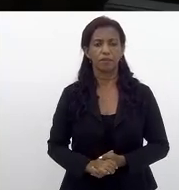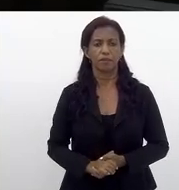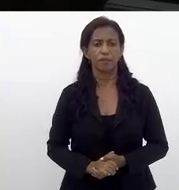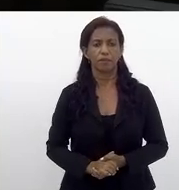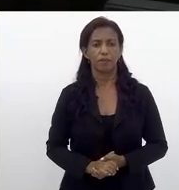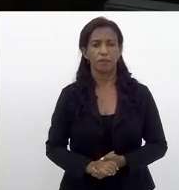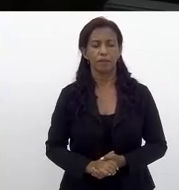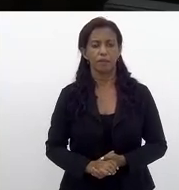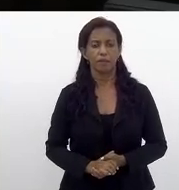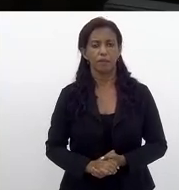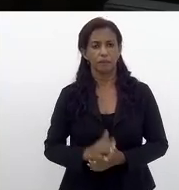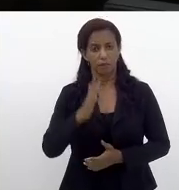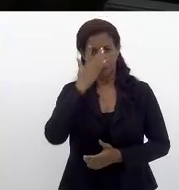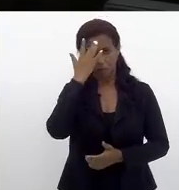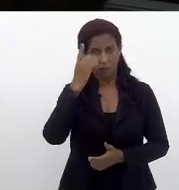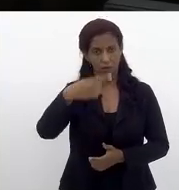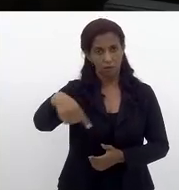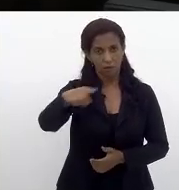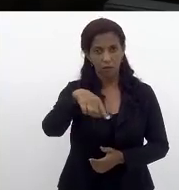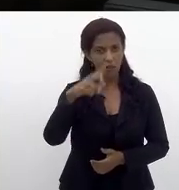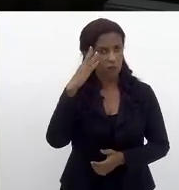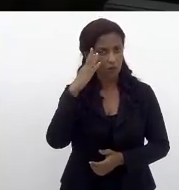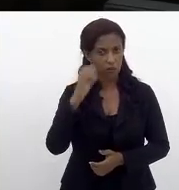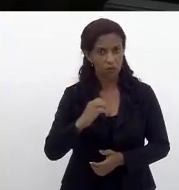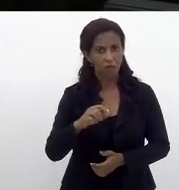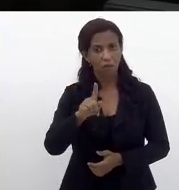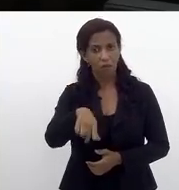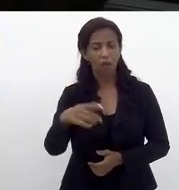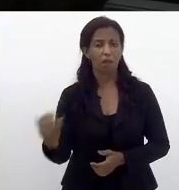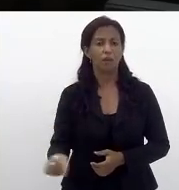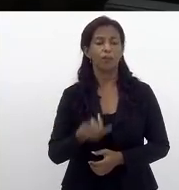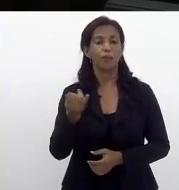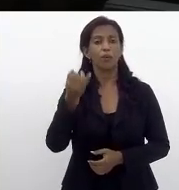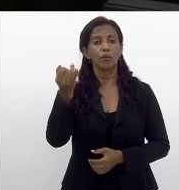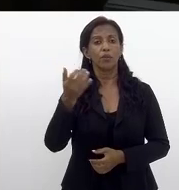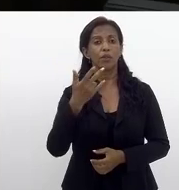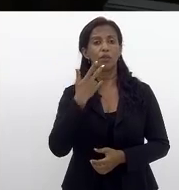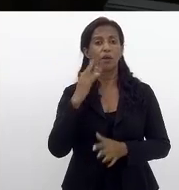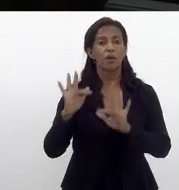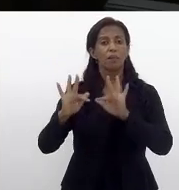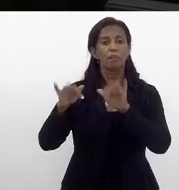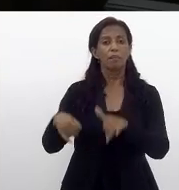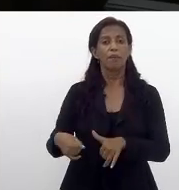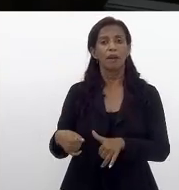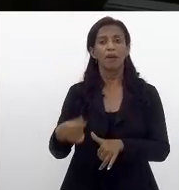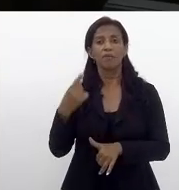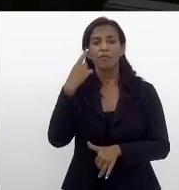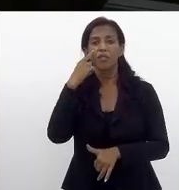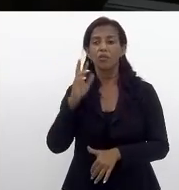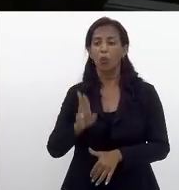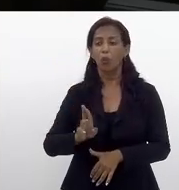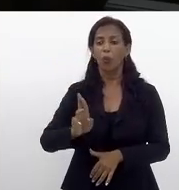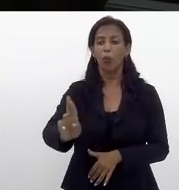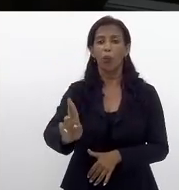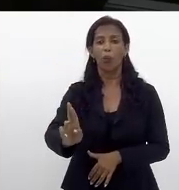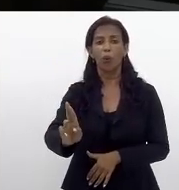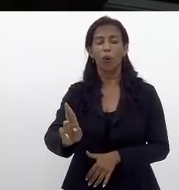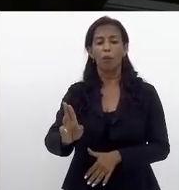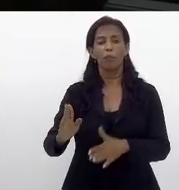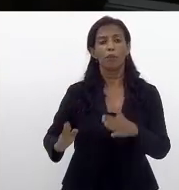que para quem não sabe ele é importante que diz que para fins de apuração segregada